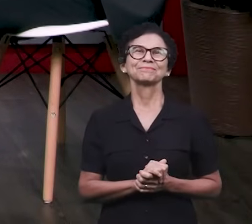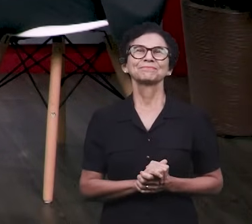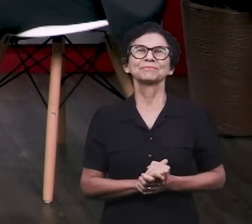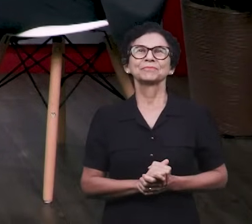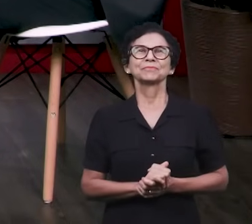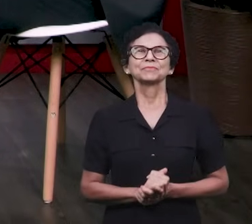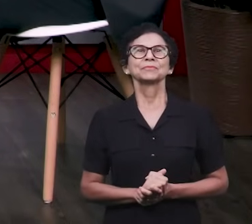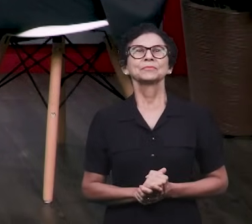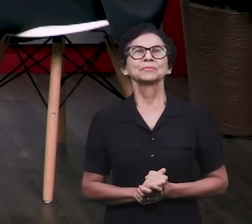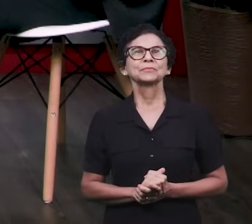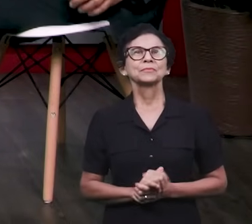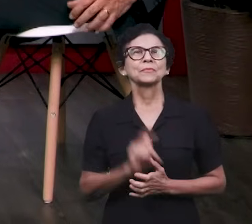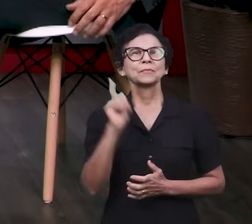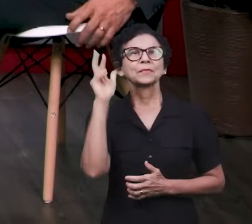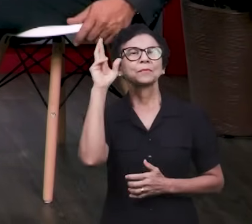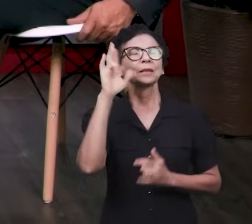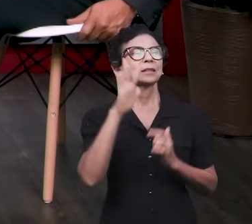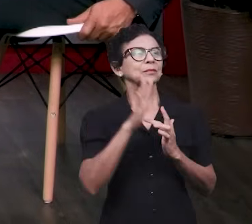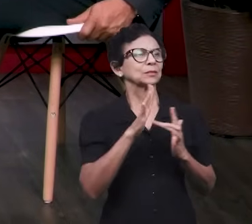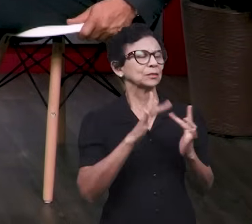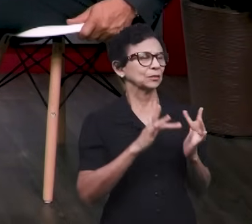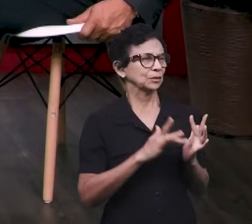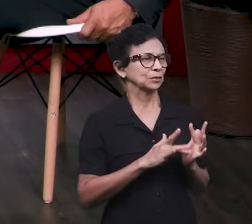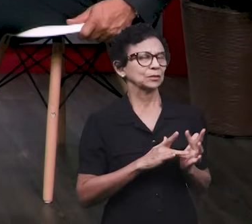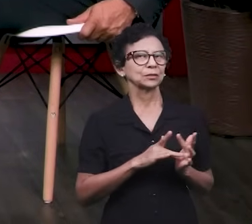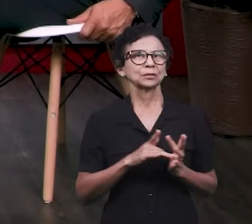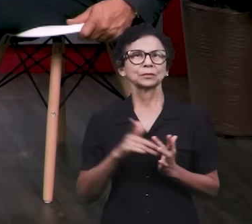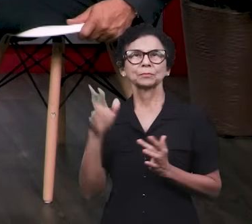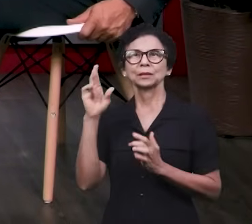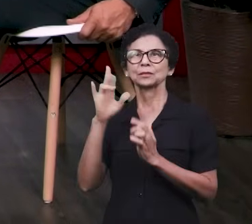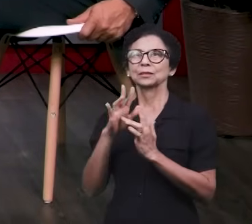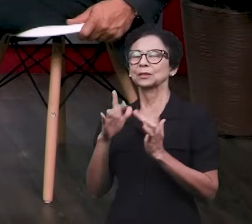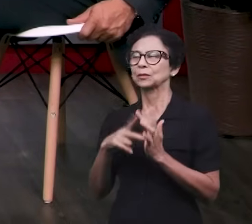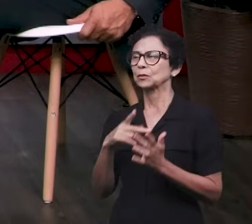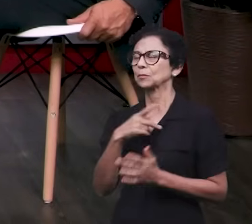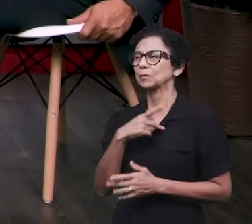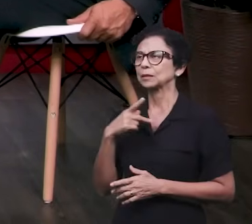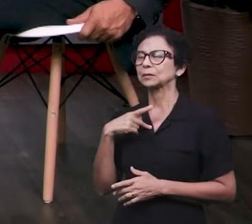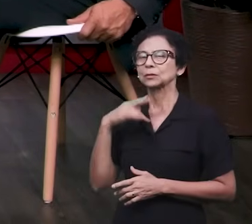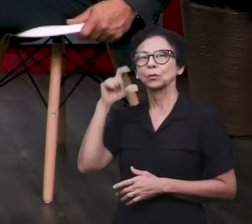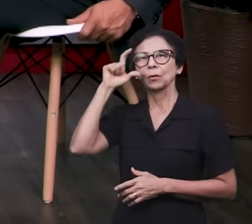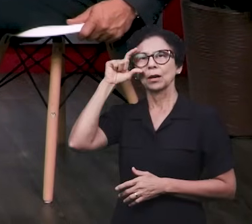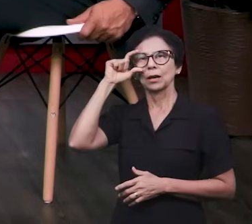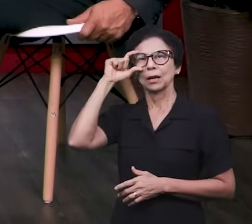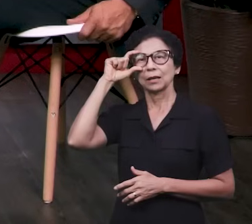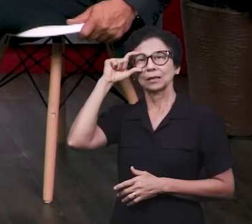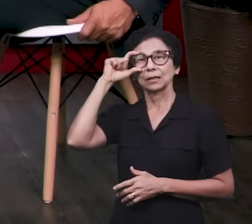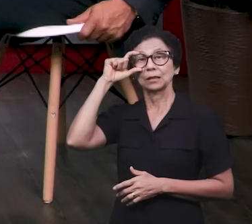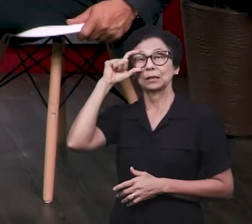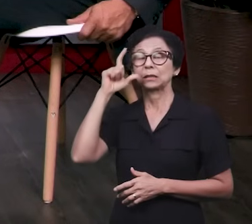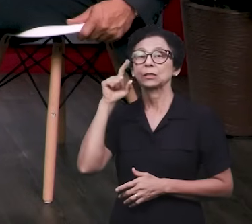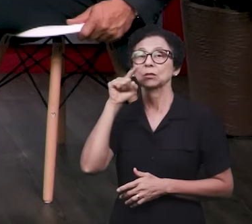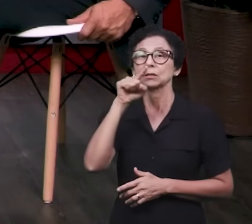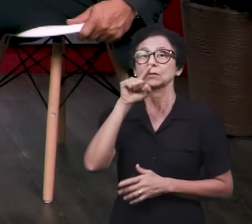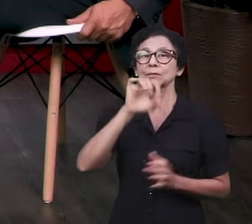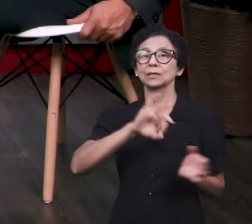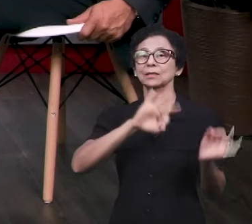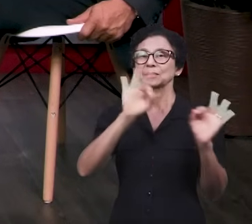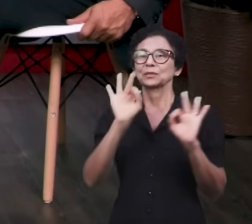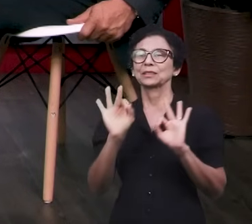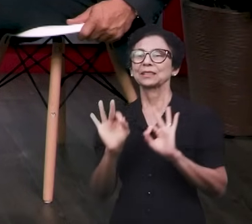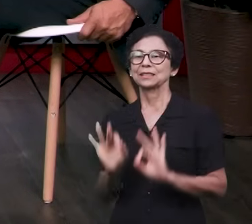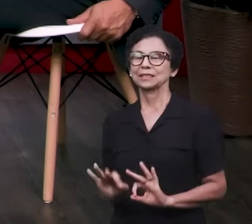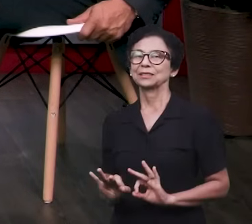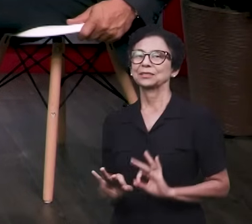Josias, a paz do Senhor Jesus. Paz do Senhor, pastora Adaíso, paz do Senhor para você que nos assiste, que acompanha a